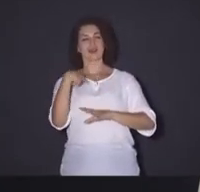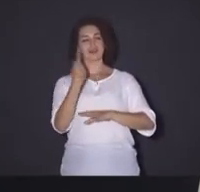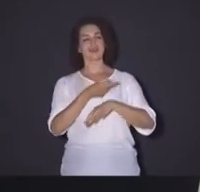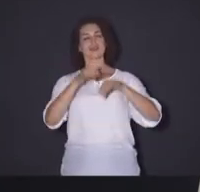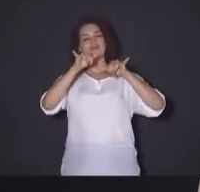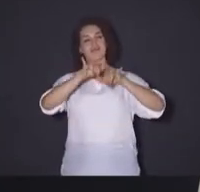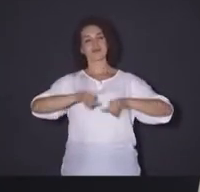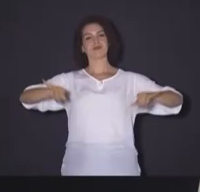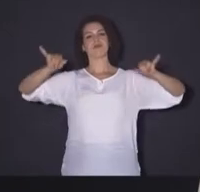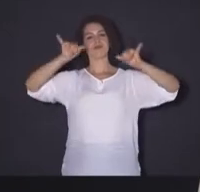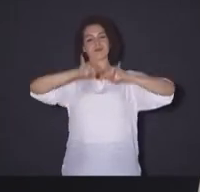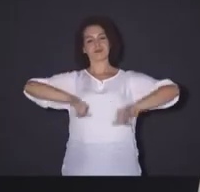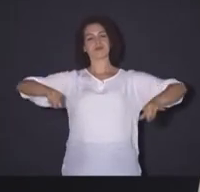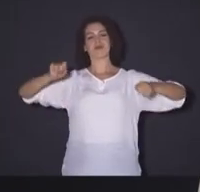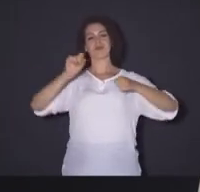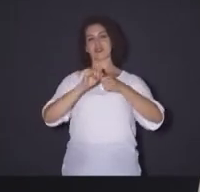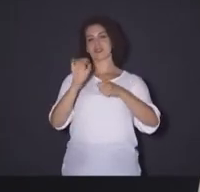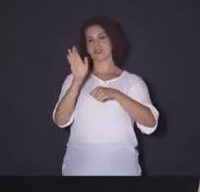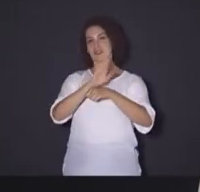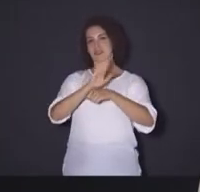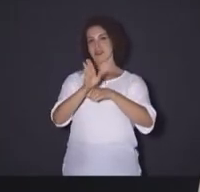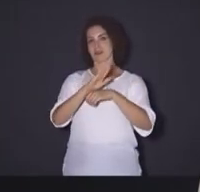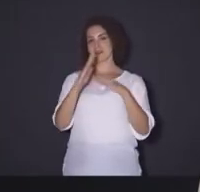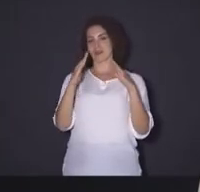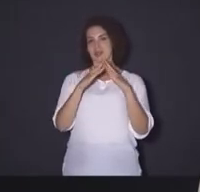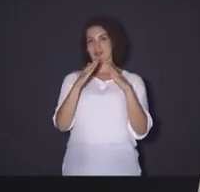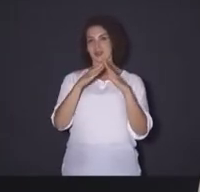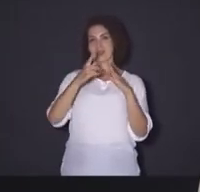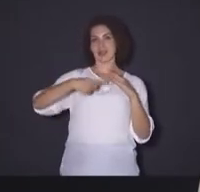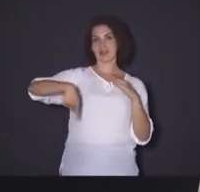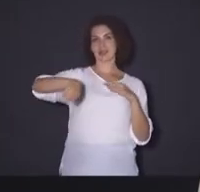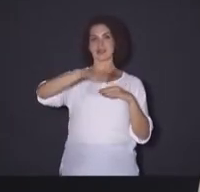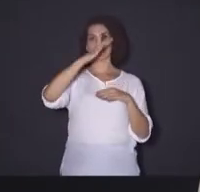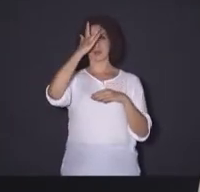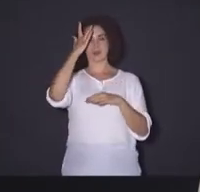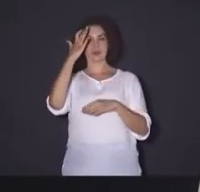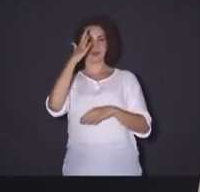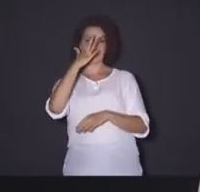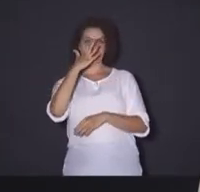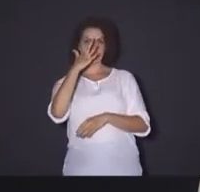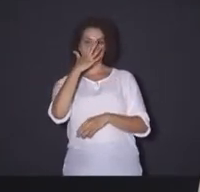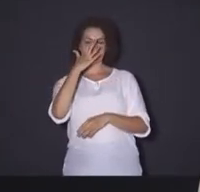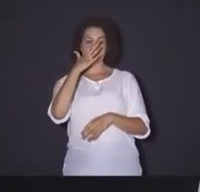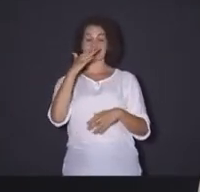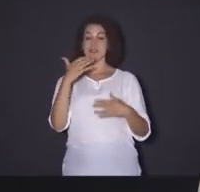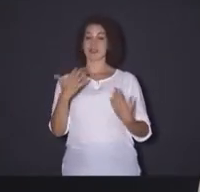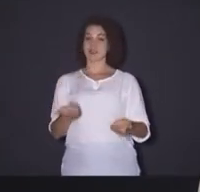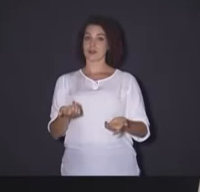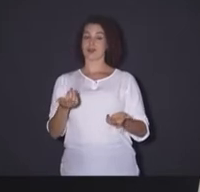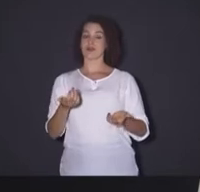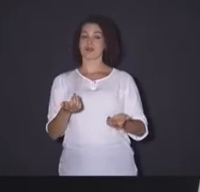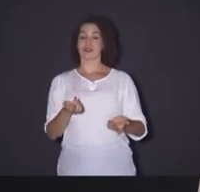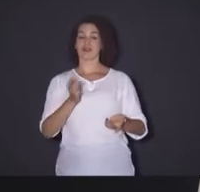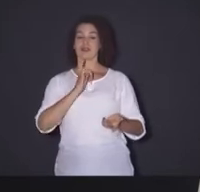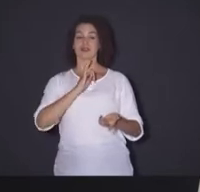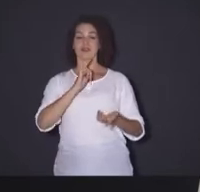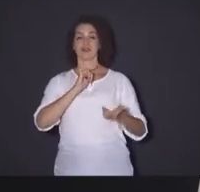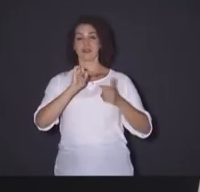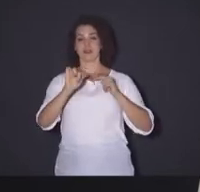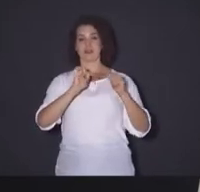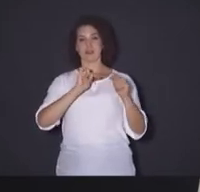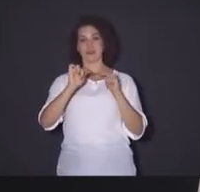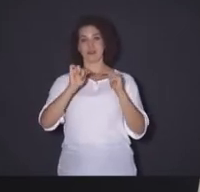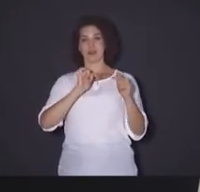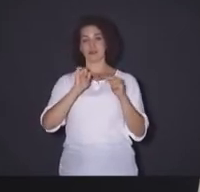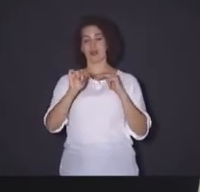divulgando, fazendo cinema em casa para a galera poder assistir, né? Olha, como eu tenho um trabalho que ele é prolongado,